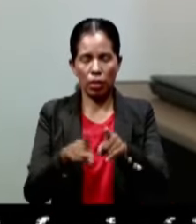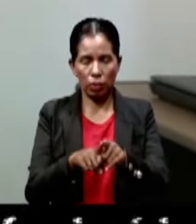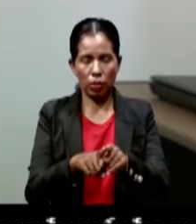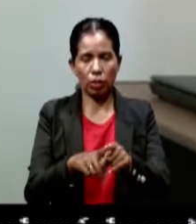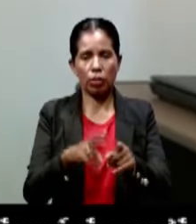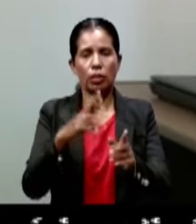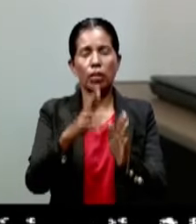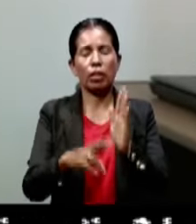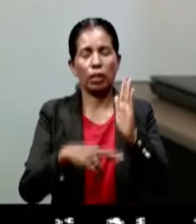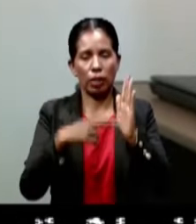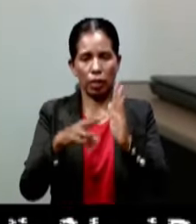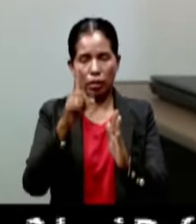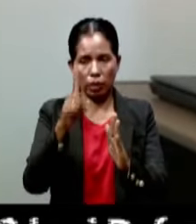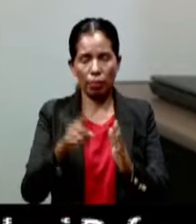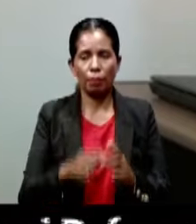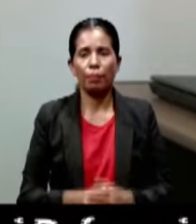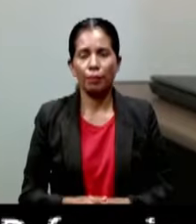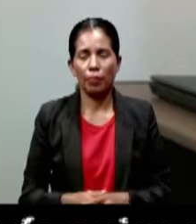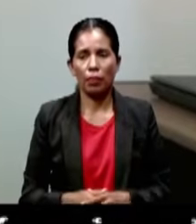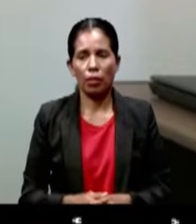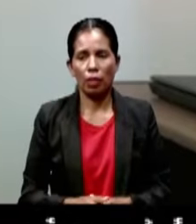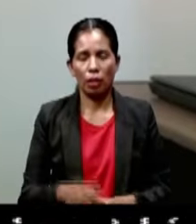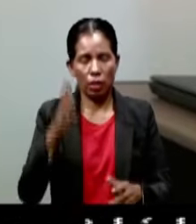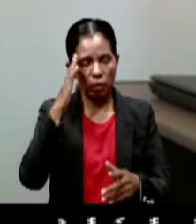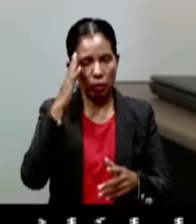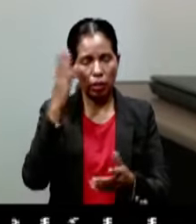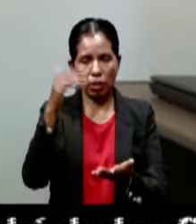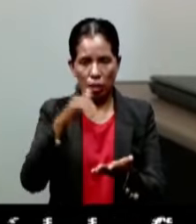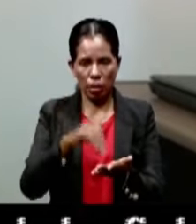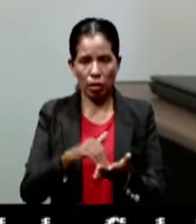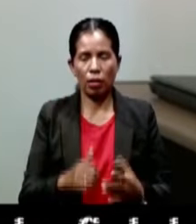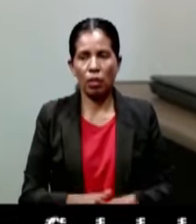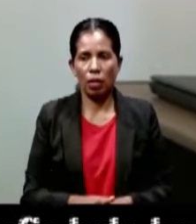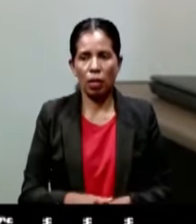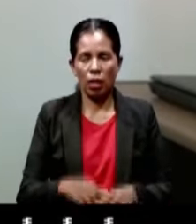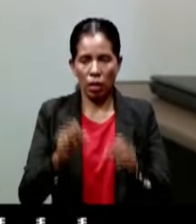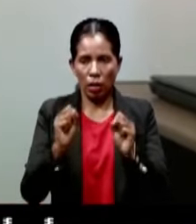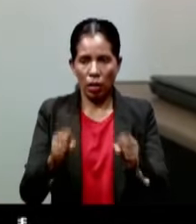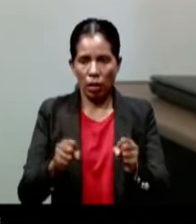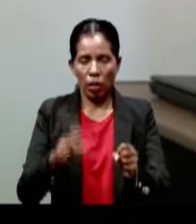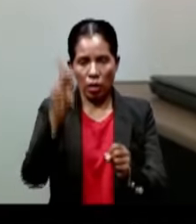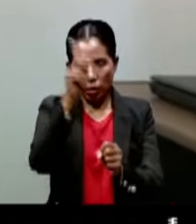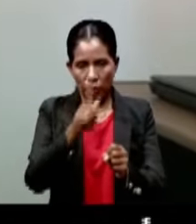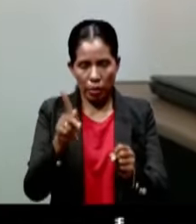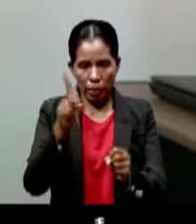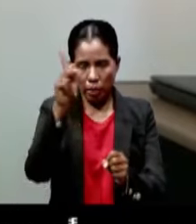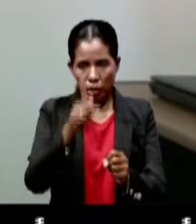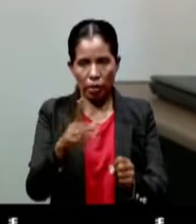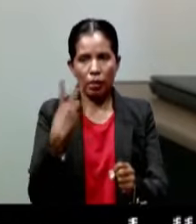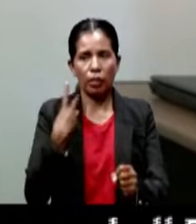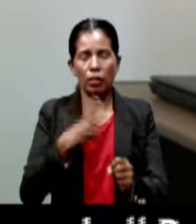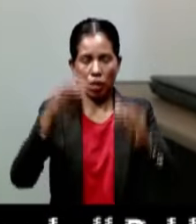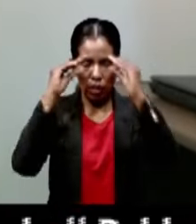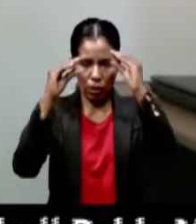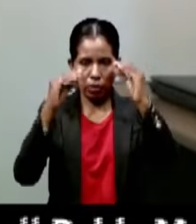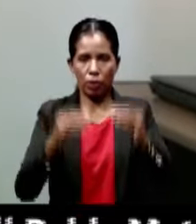ira. E amos sentido de flexibilidade. Bele pesquisa internet, quando conteúdo ira a tu hanorin,